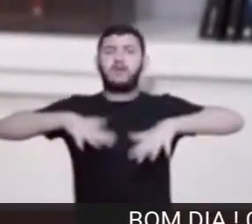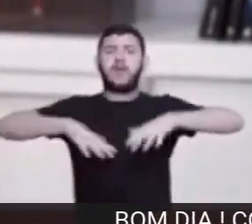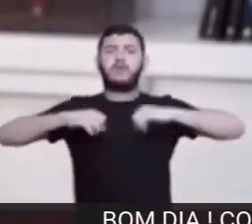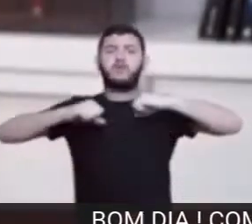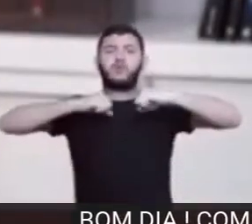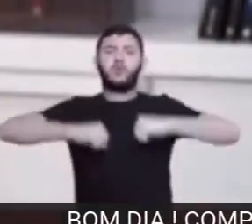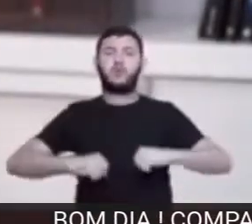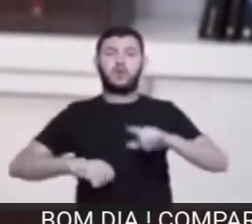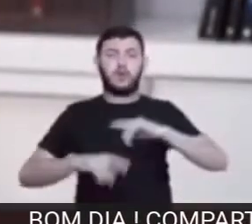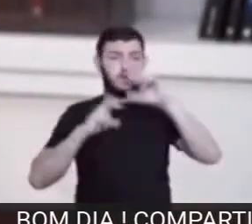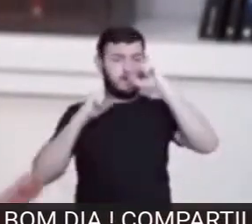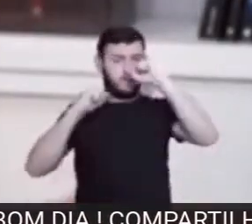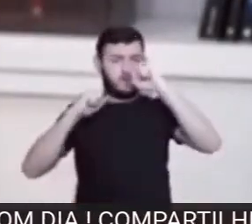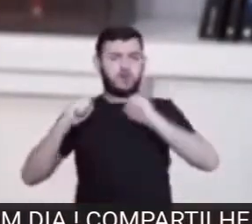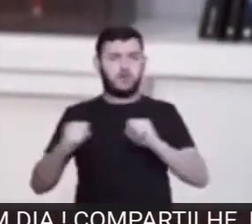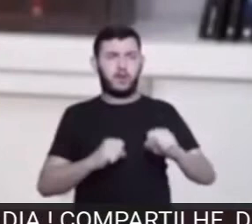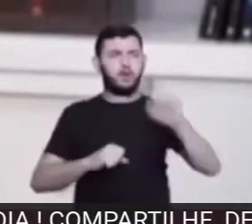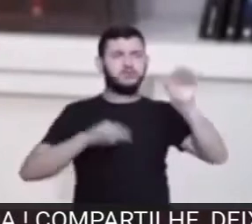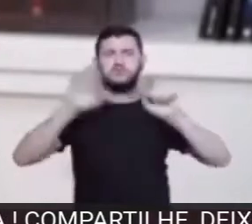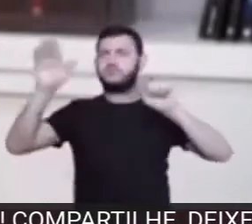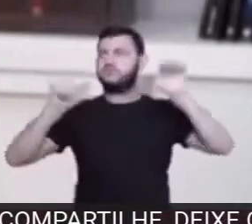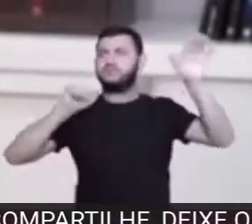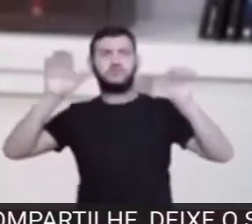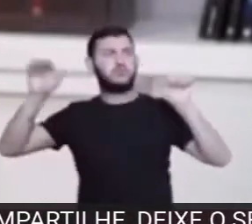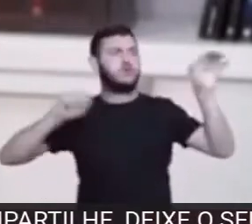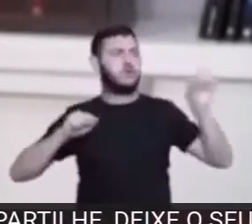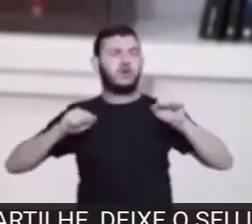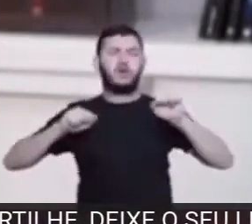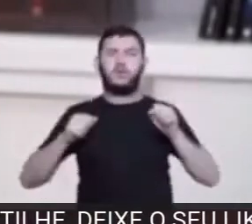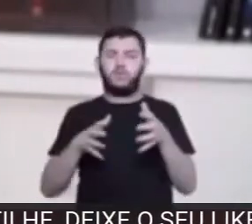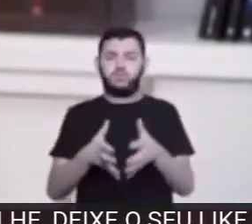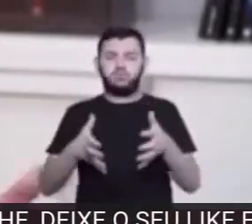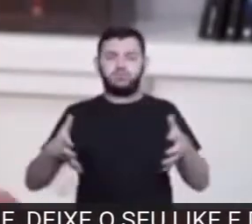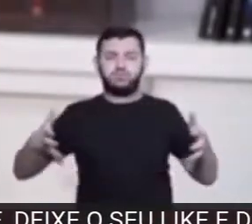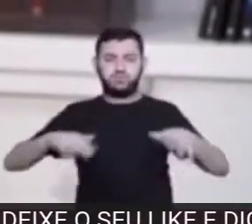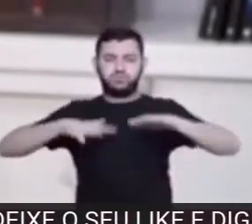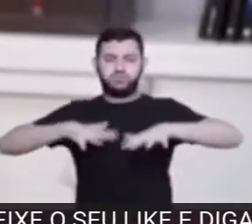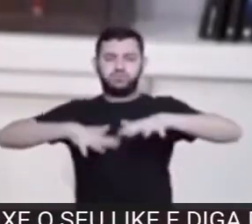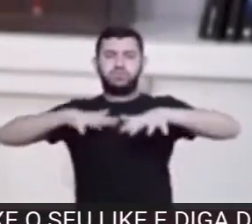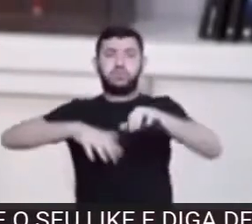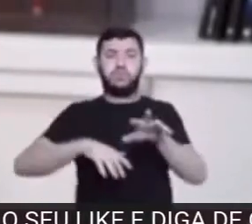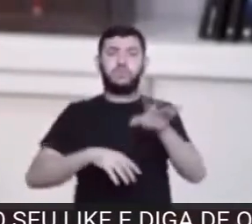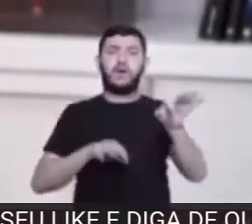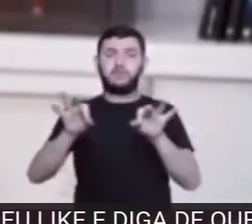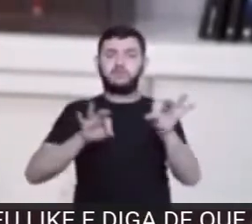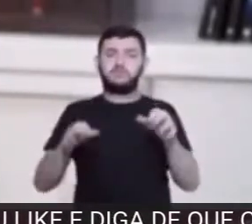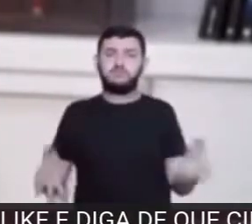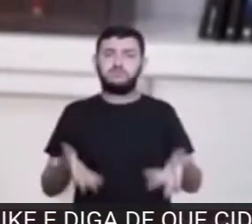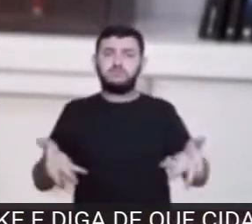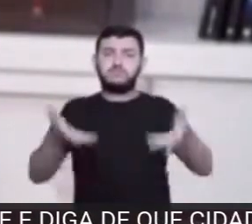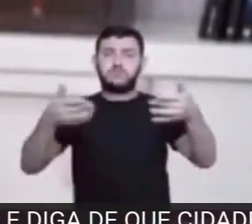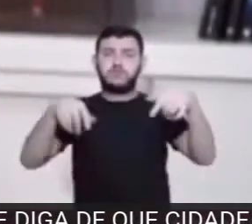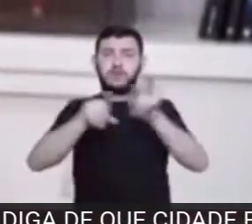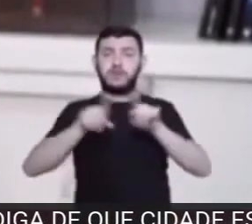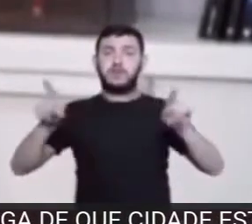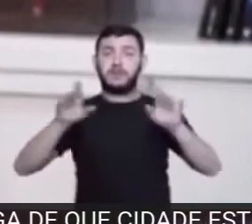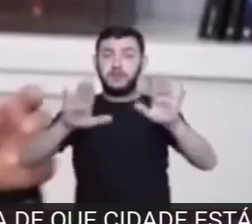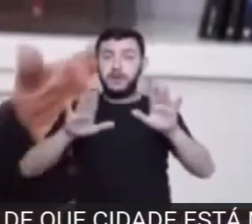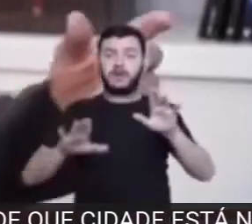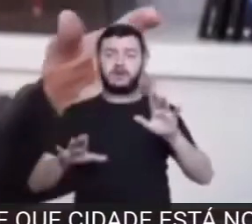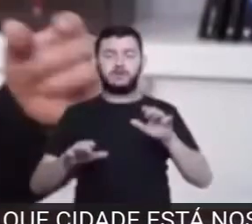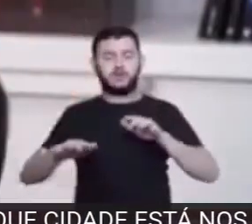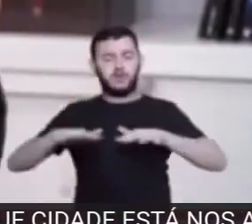convocar, sabe? Vai fazendo. Sabe? Se o movimento entender,